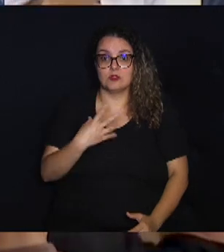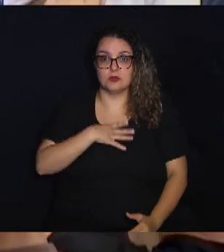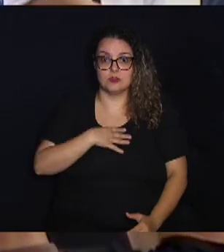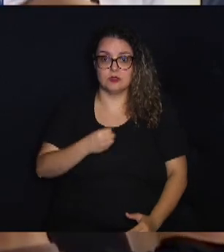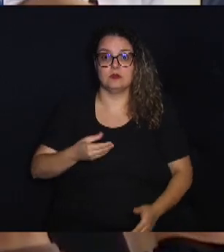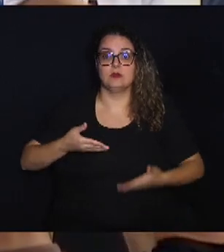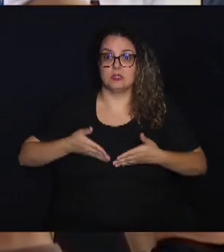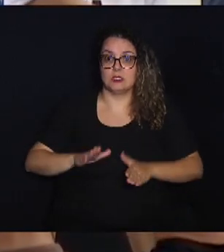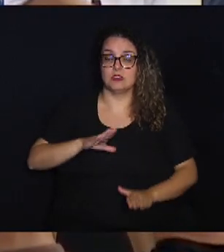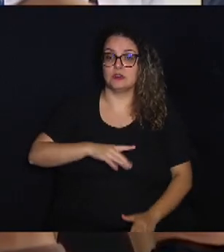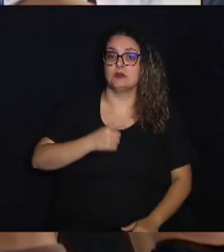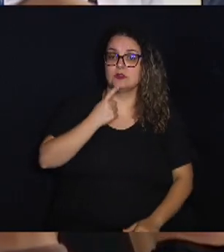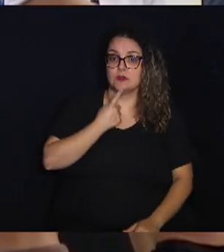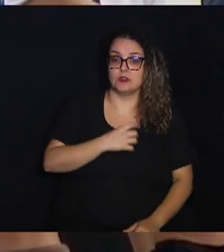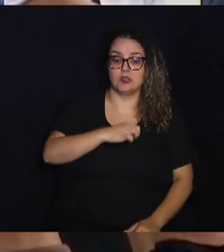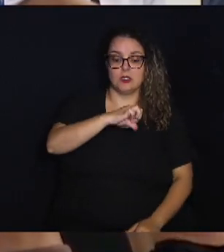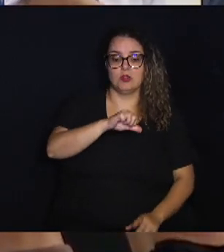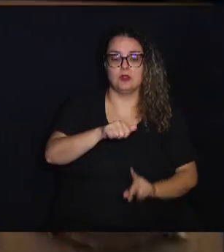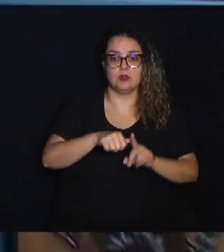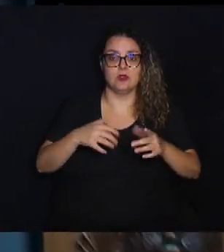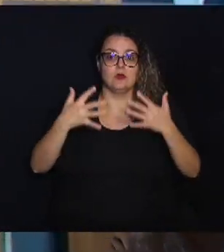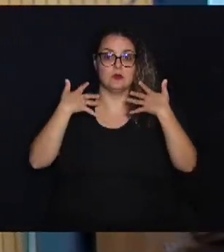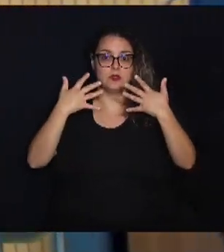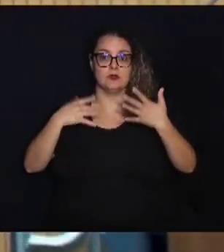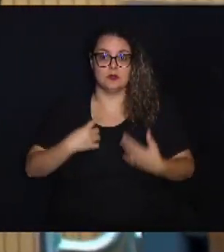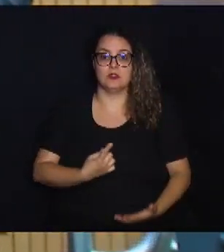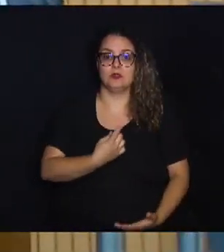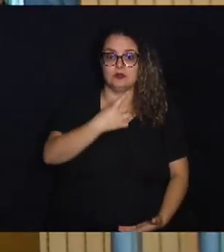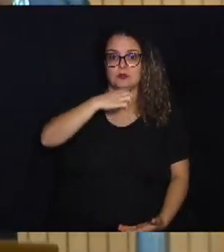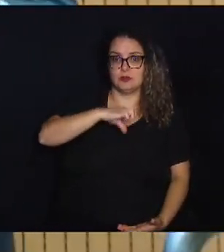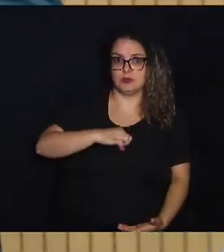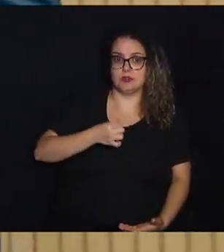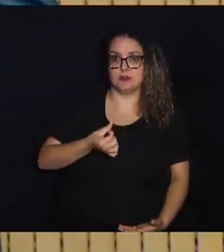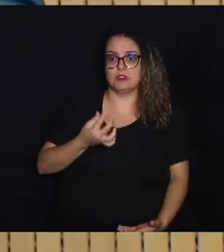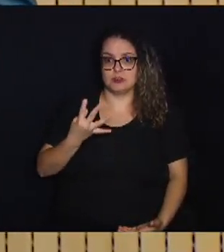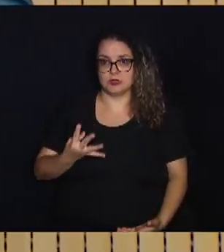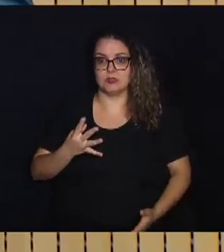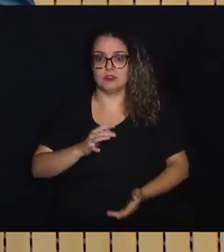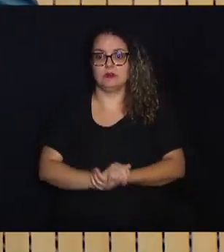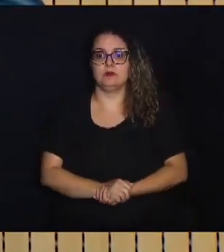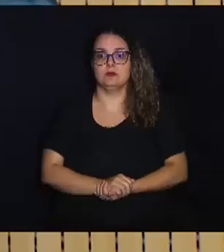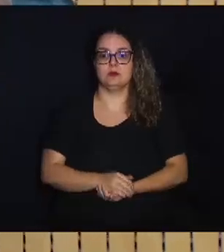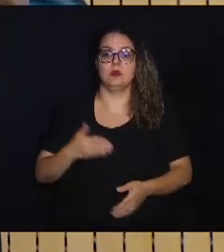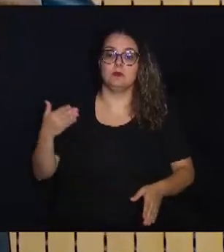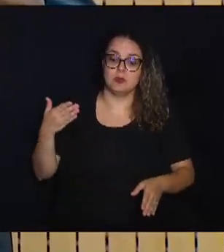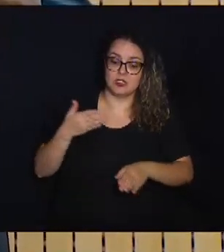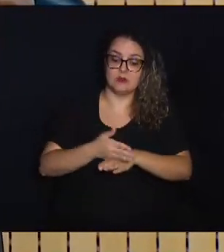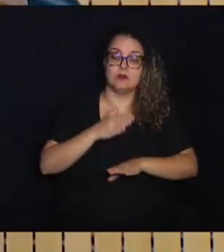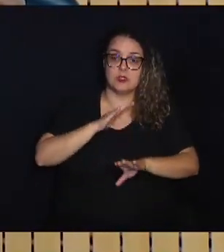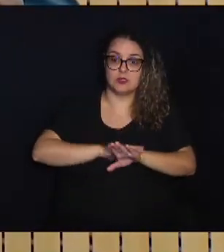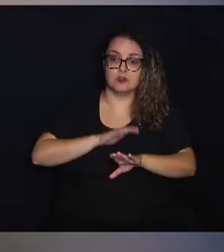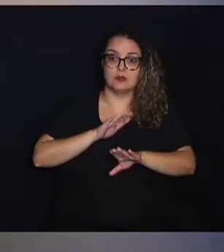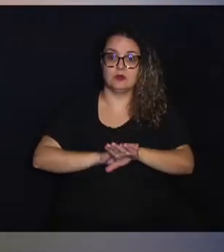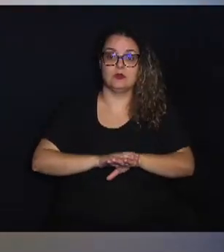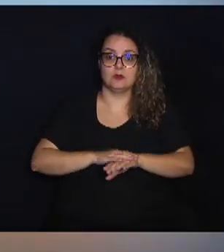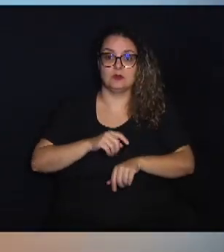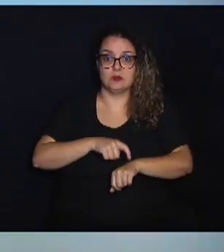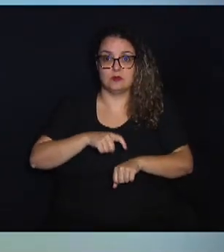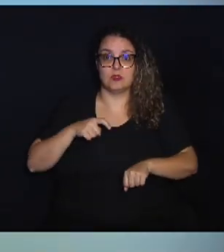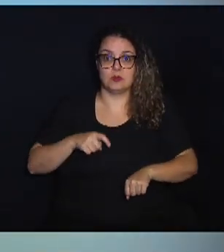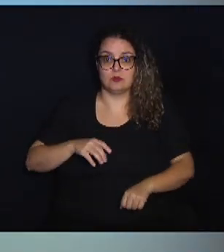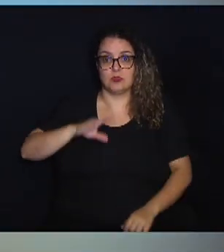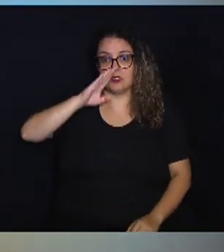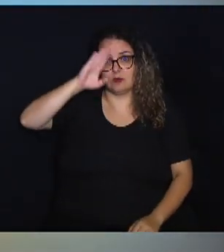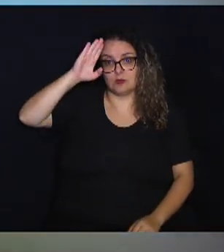Nasceu em Campinas em 9 de fevereiro de 1964. Participou ativamente durante o período acadêmico